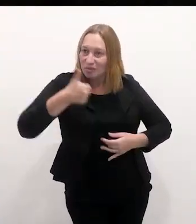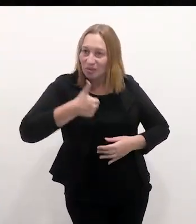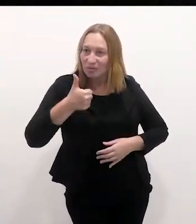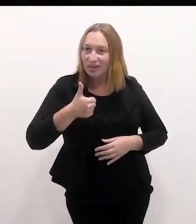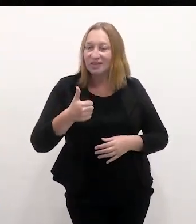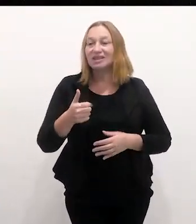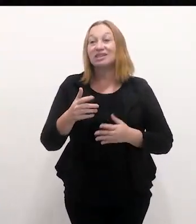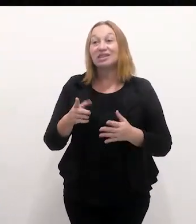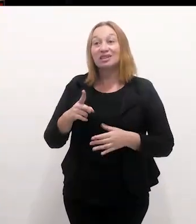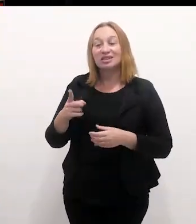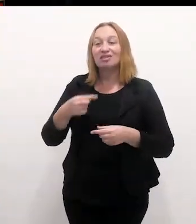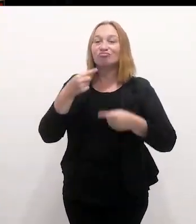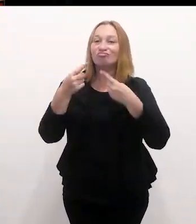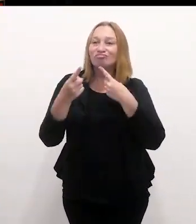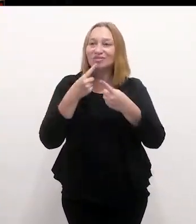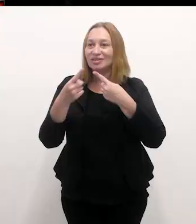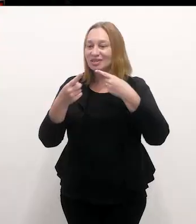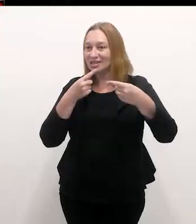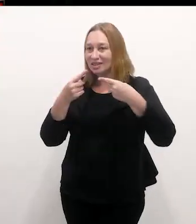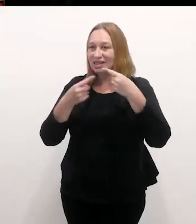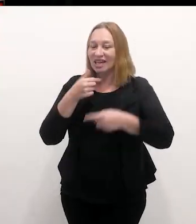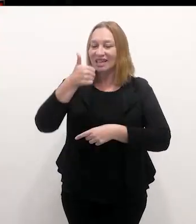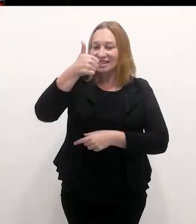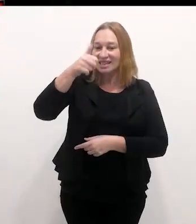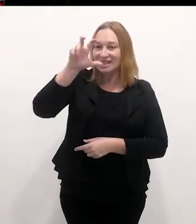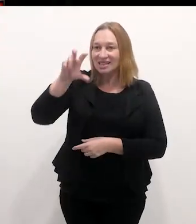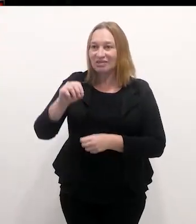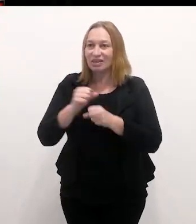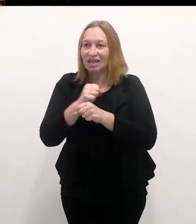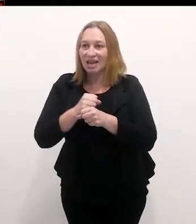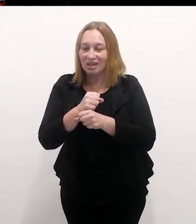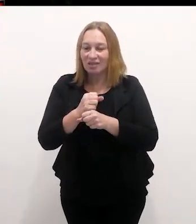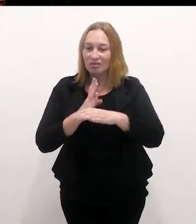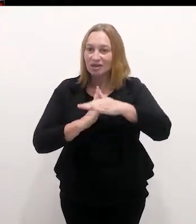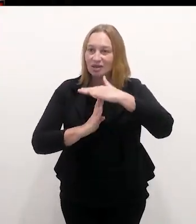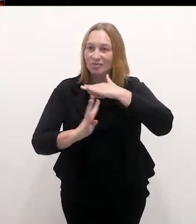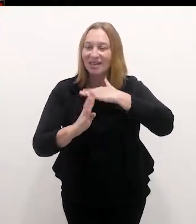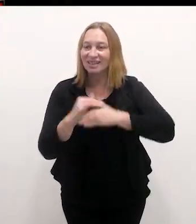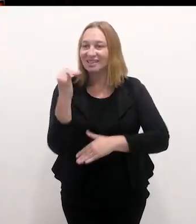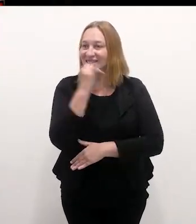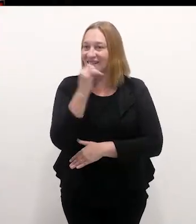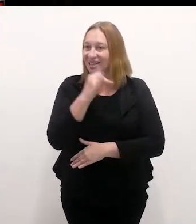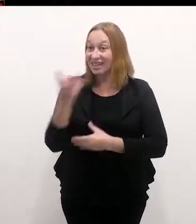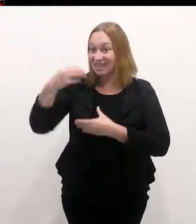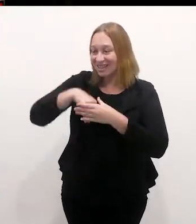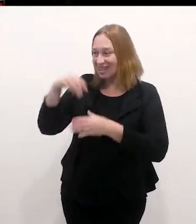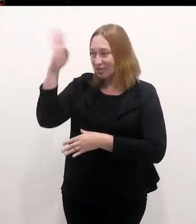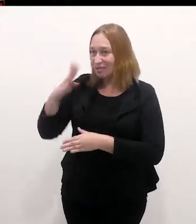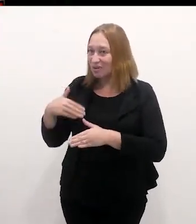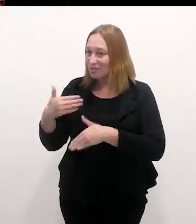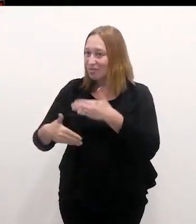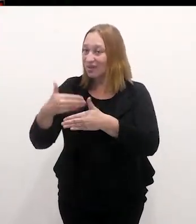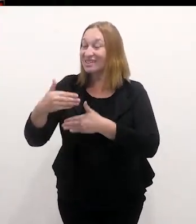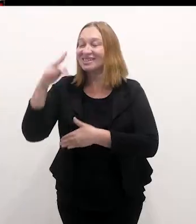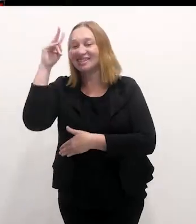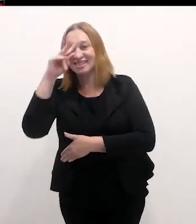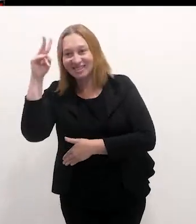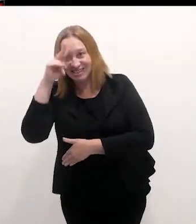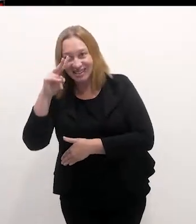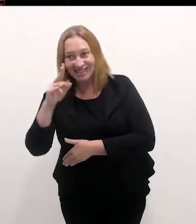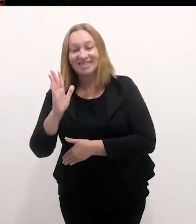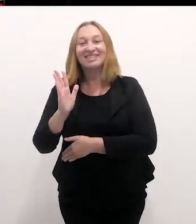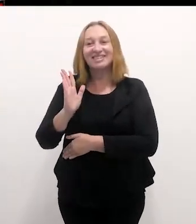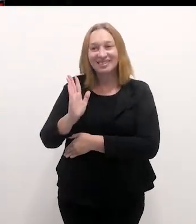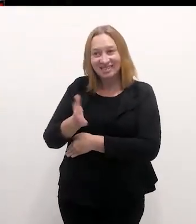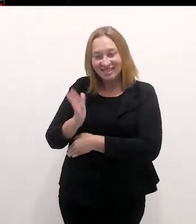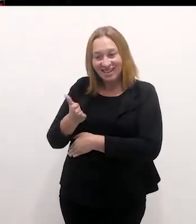Muito bem, com isso nós fechamos o primeiro bloco do nosso programa. Estamos debatendo os 150 anos da migração italiana no